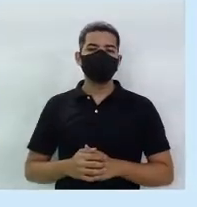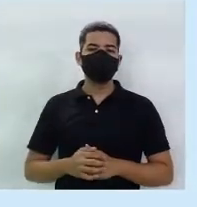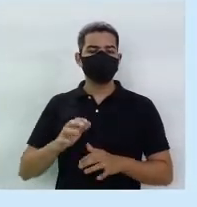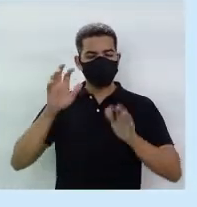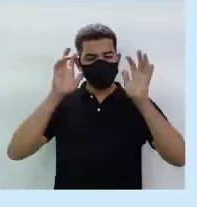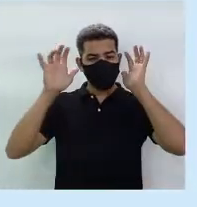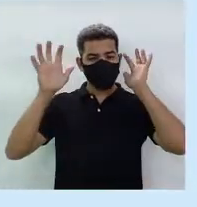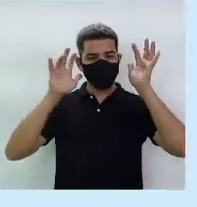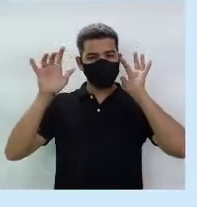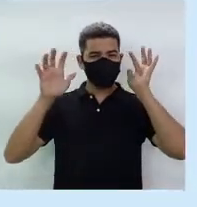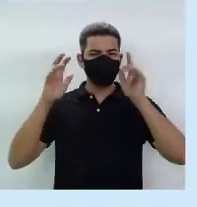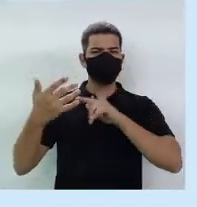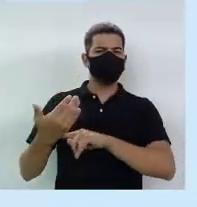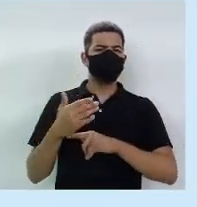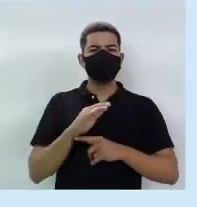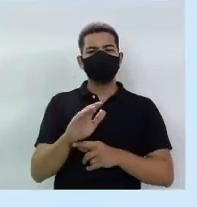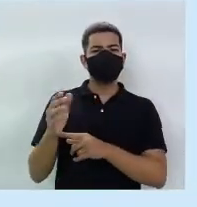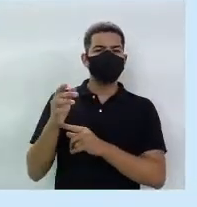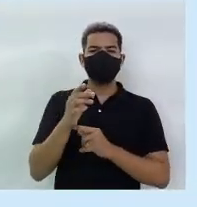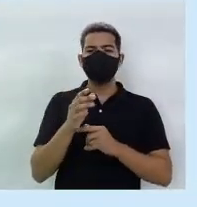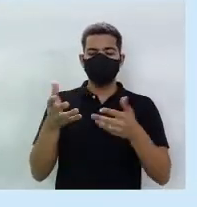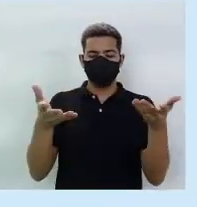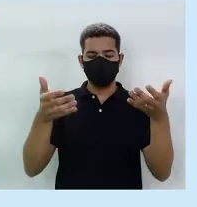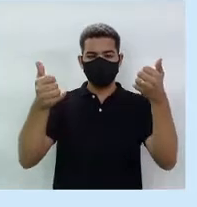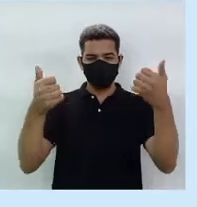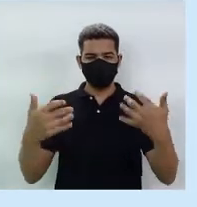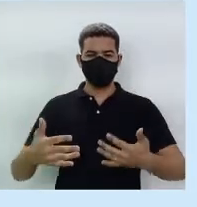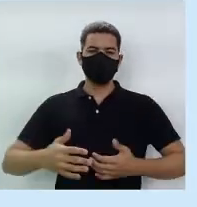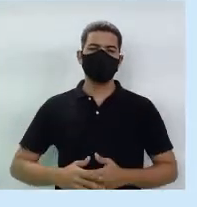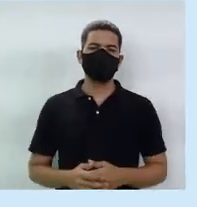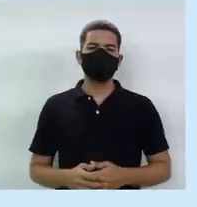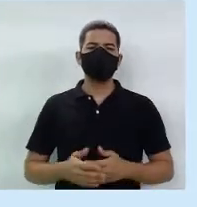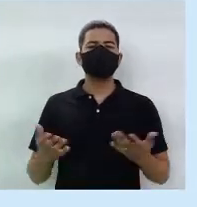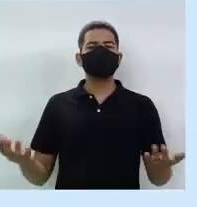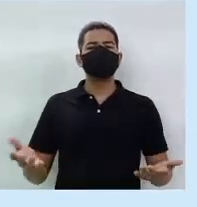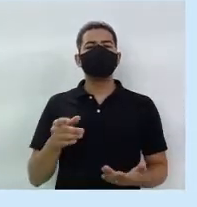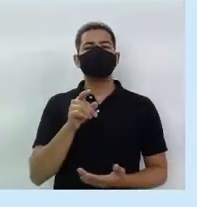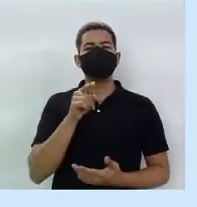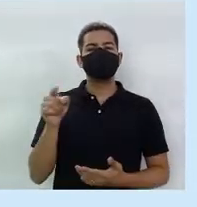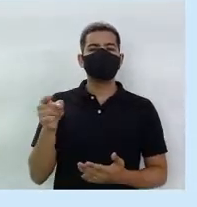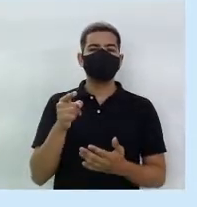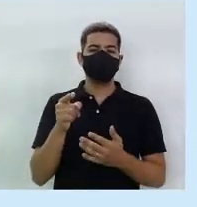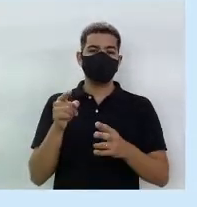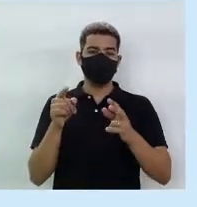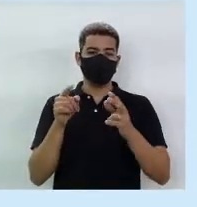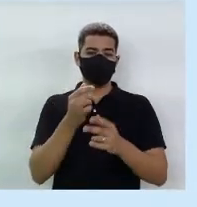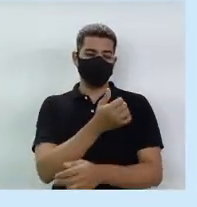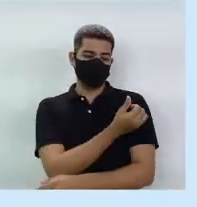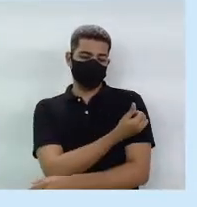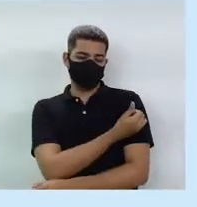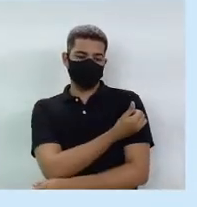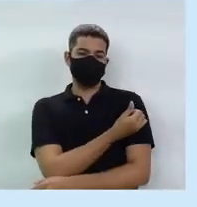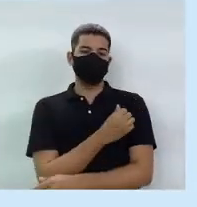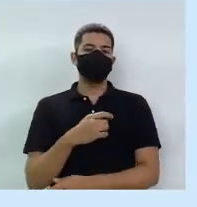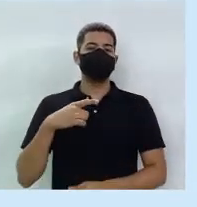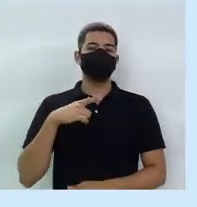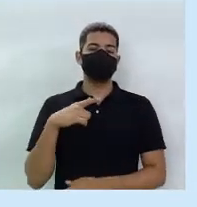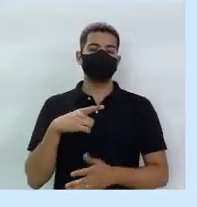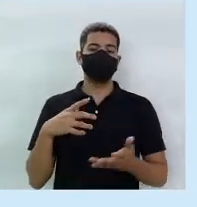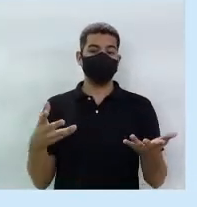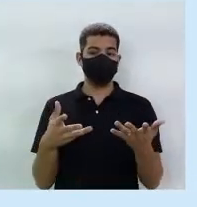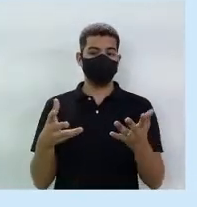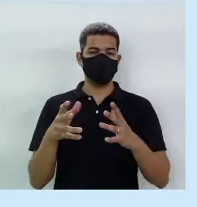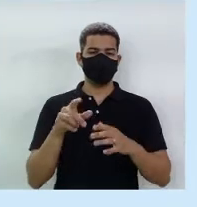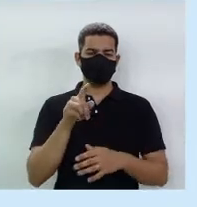pensamento norteador de nossa aula. Então, estudantes, vocês que são do sexto ano, estão agora